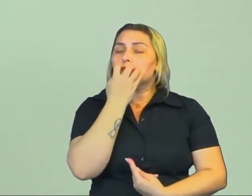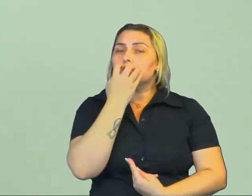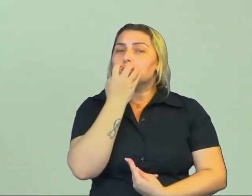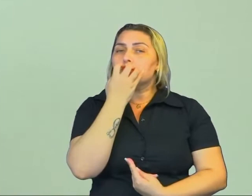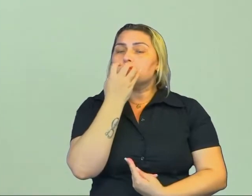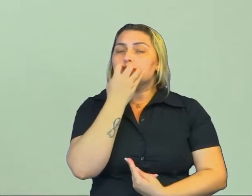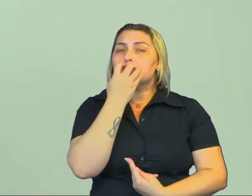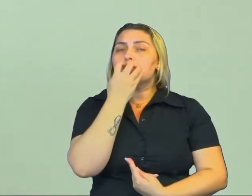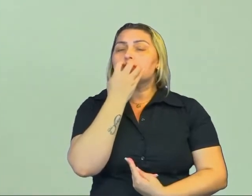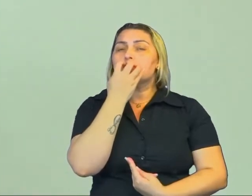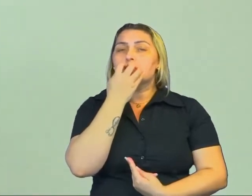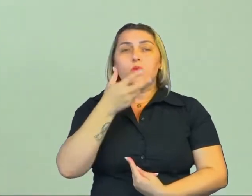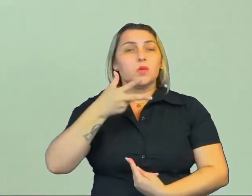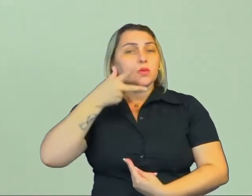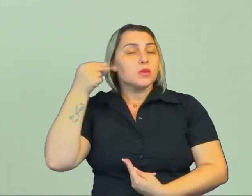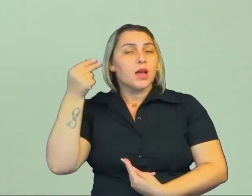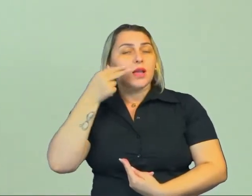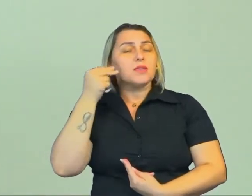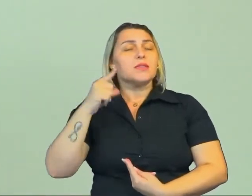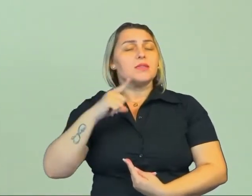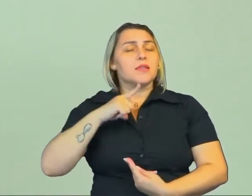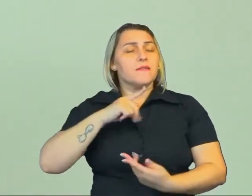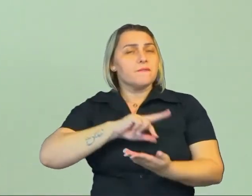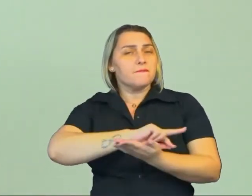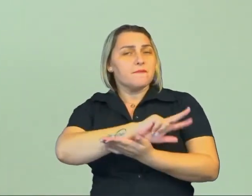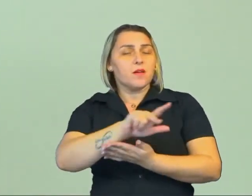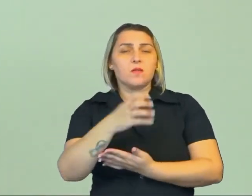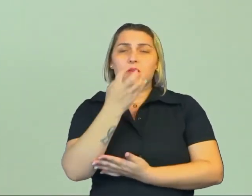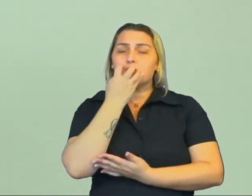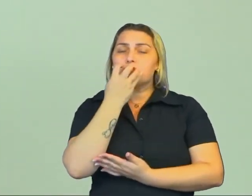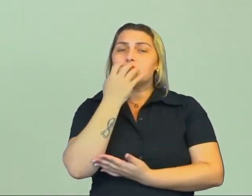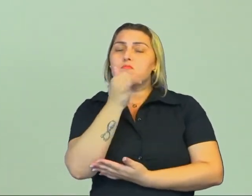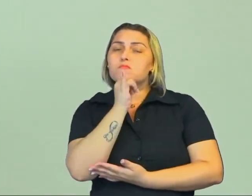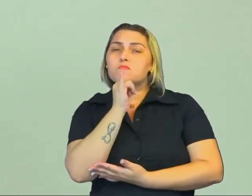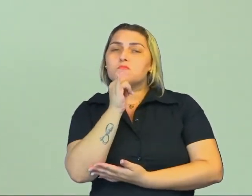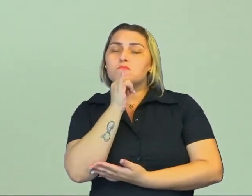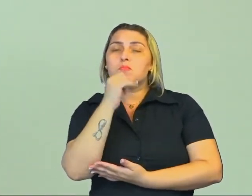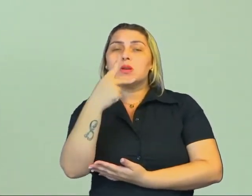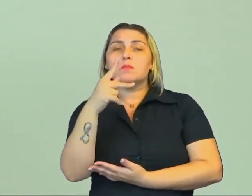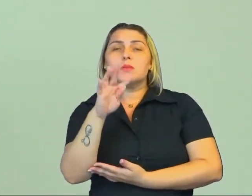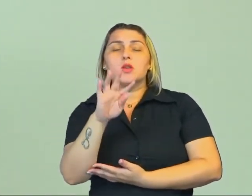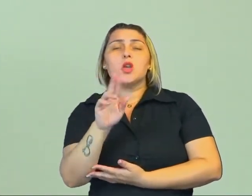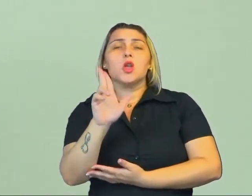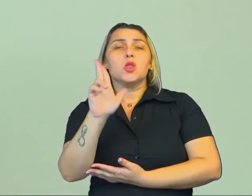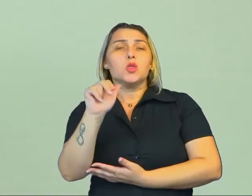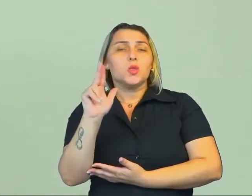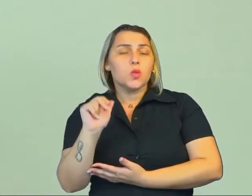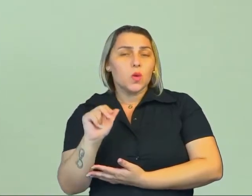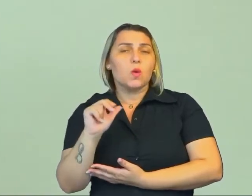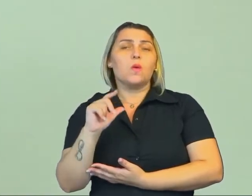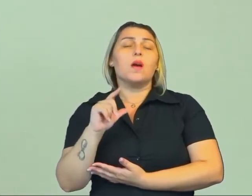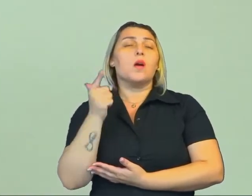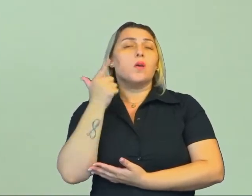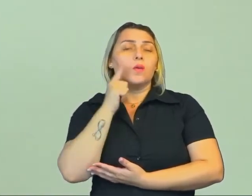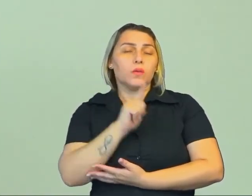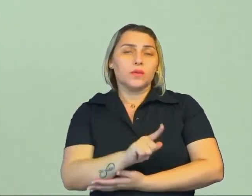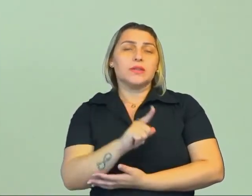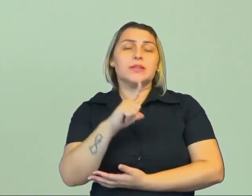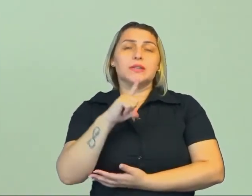os felinos, existem várias. Um cão, um exemplo, um pinche nunca vai cruzar com um